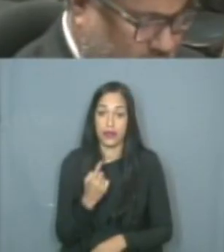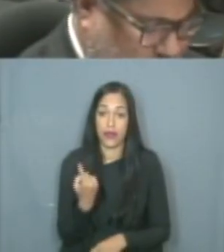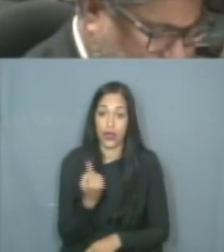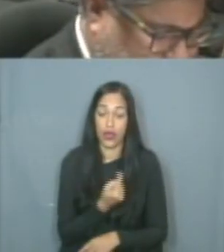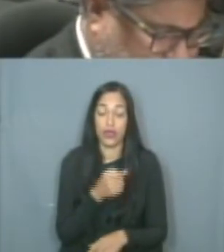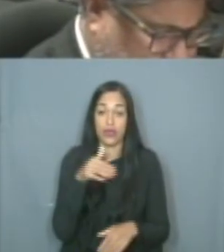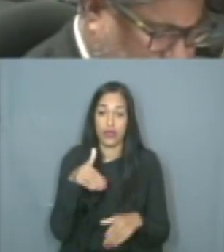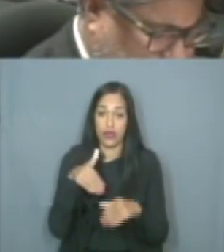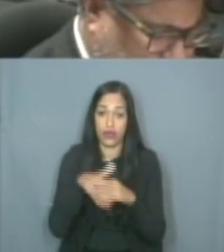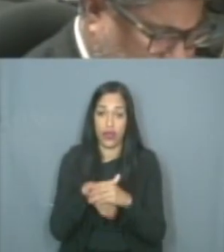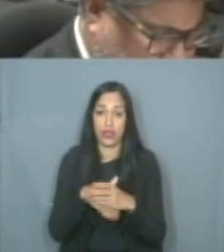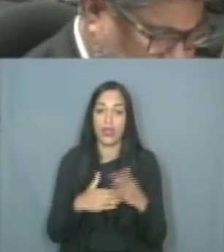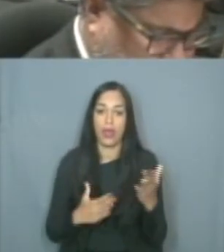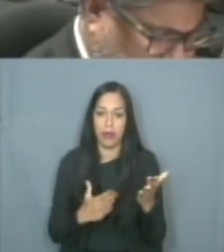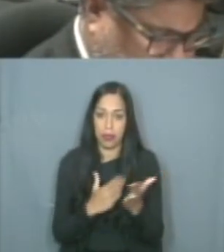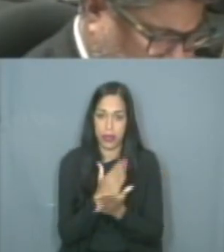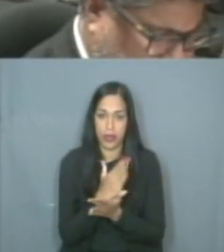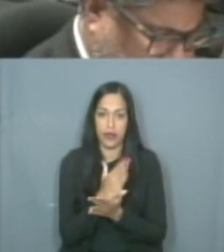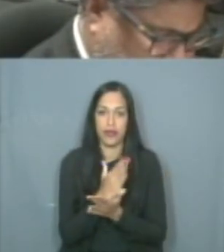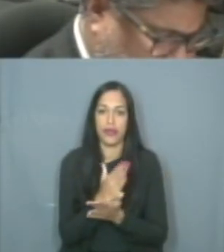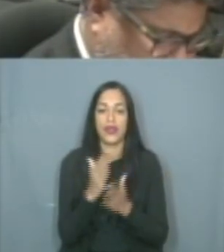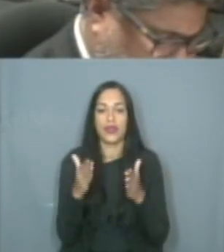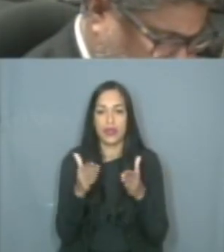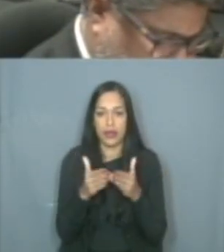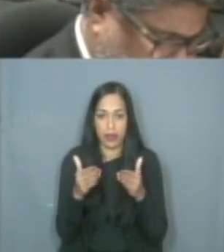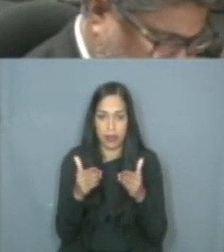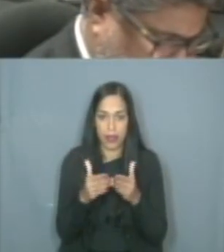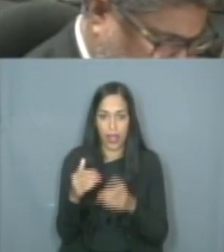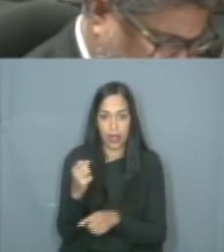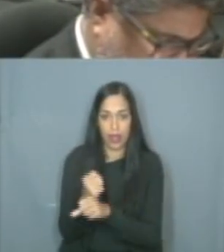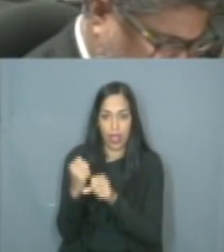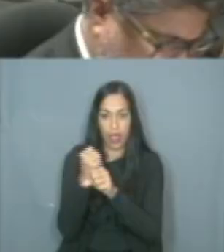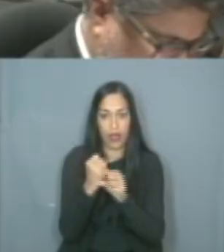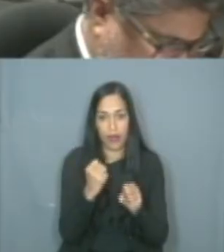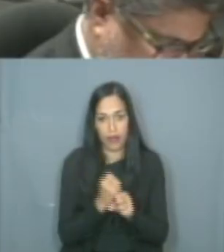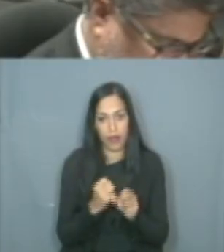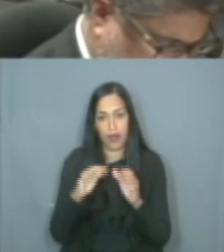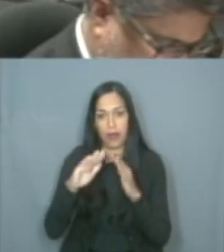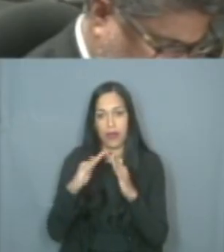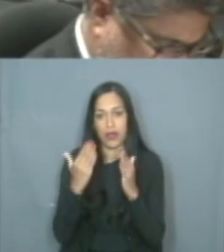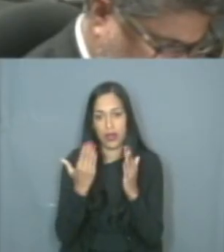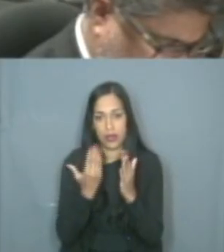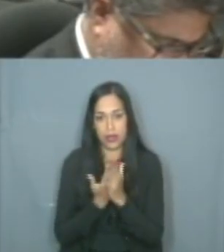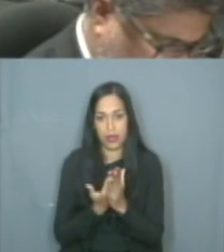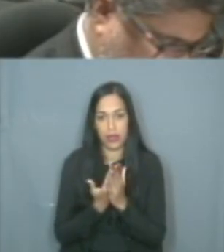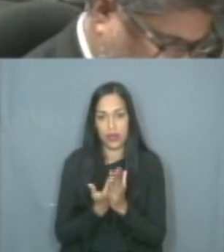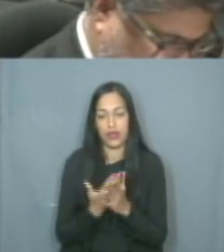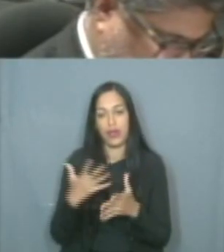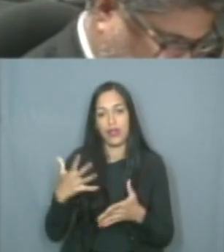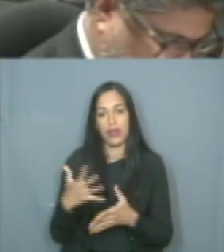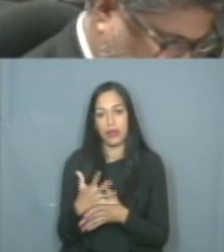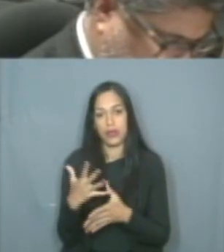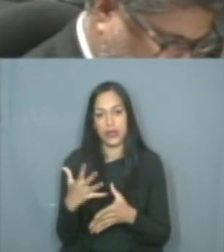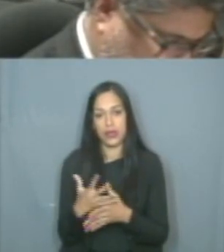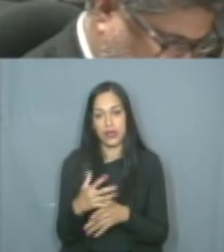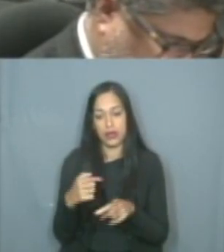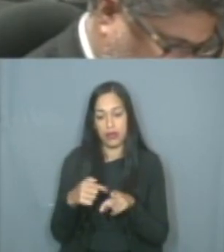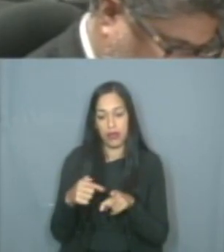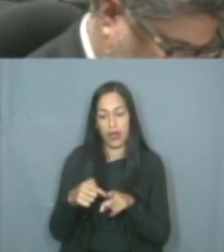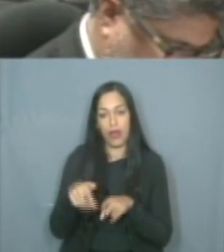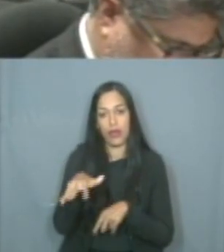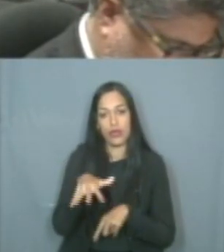votar favoravelmente a essa matéria que pede a reforma dessa escola municipal lá no